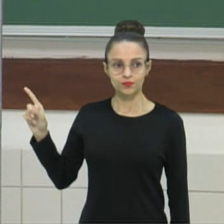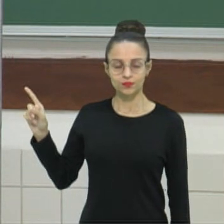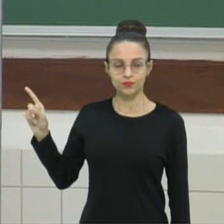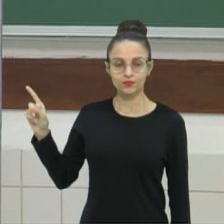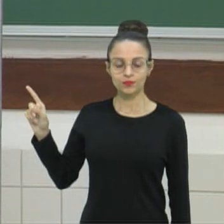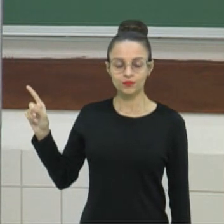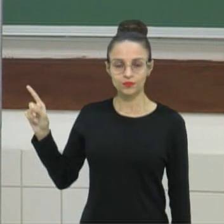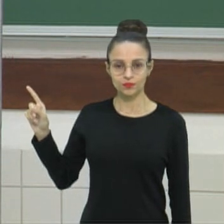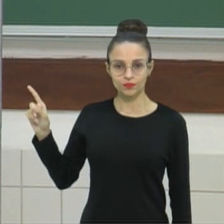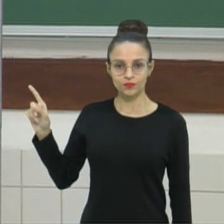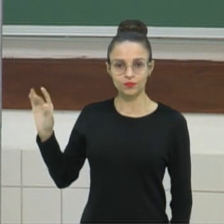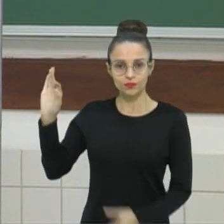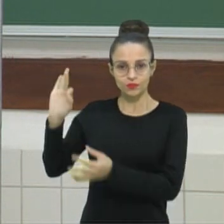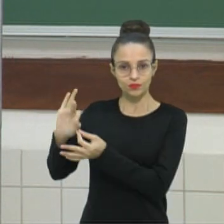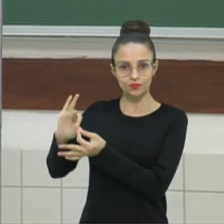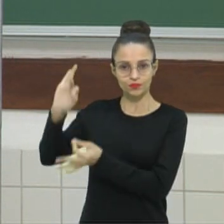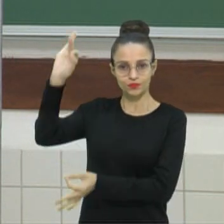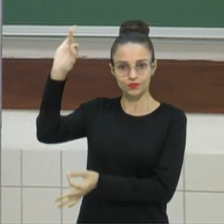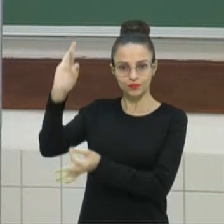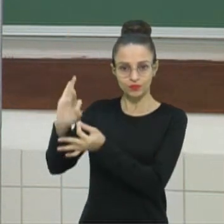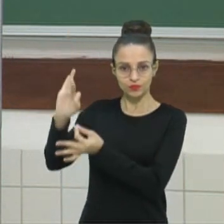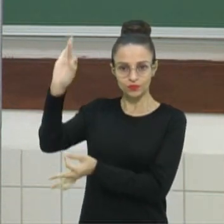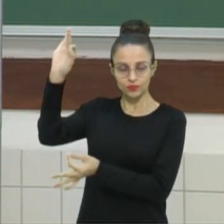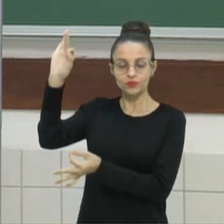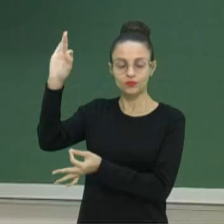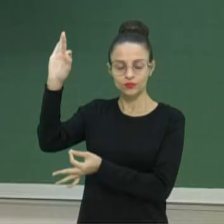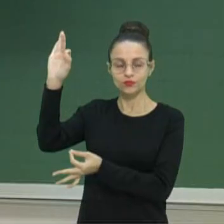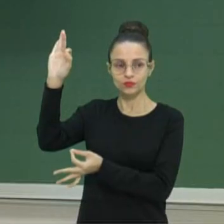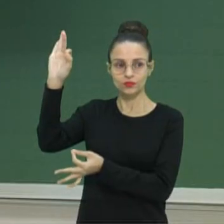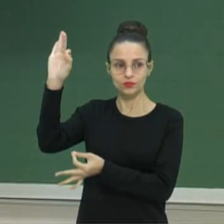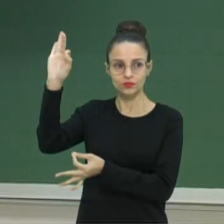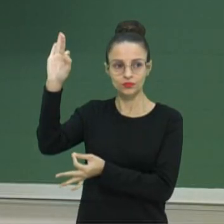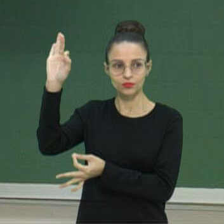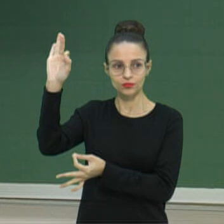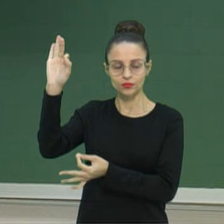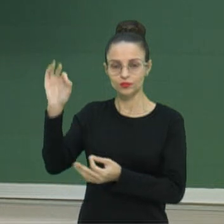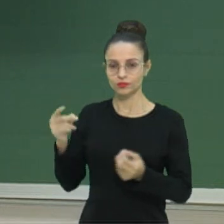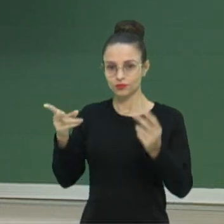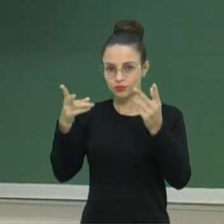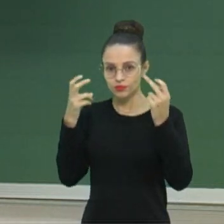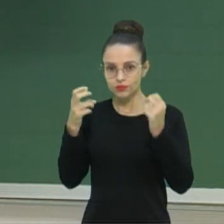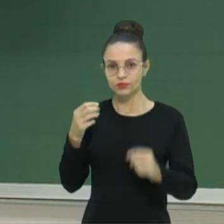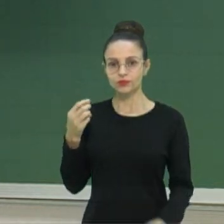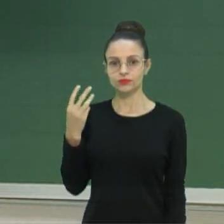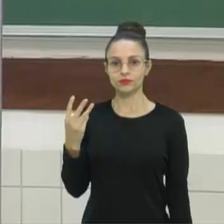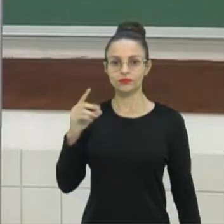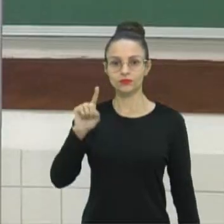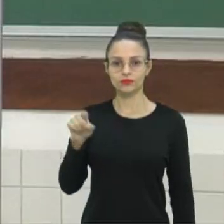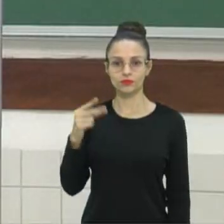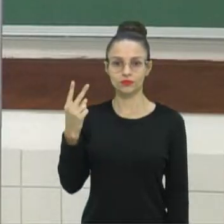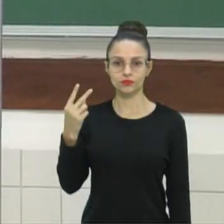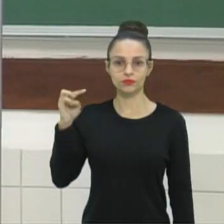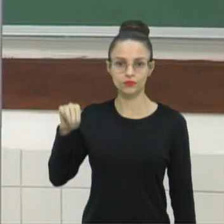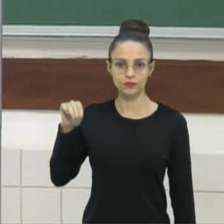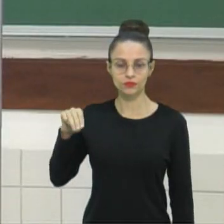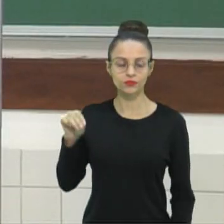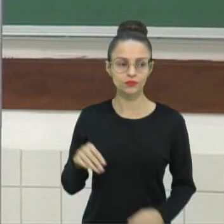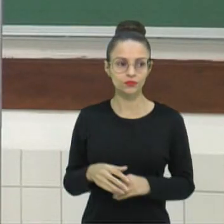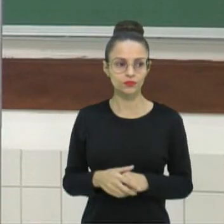massa, a altura entre as diferenças entre as alturas do centro de massa, né, se você observar, é 3,2 metros.